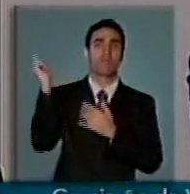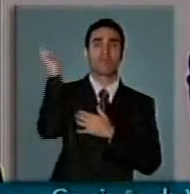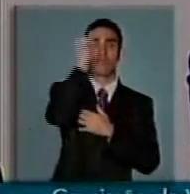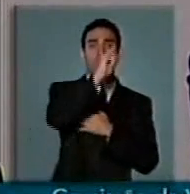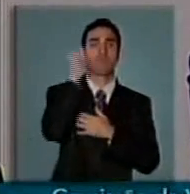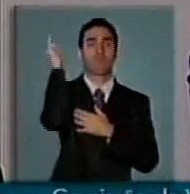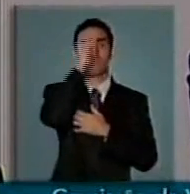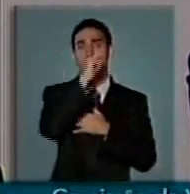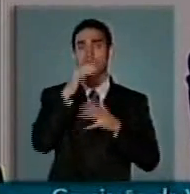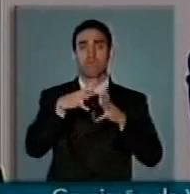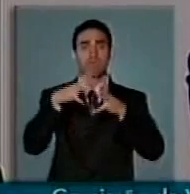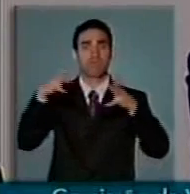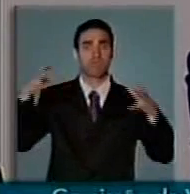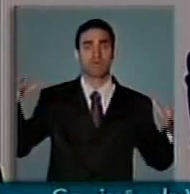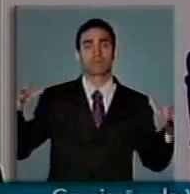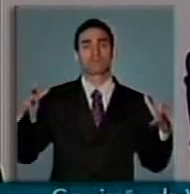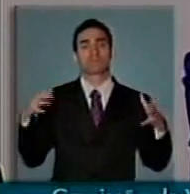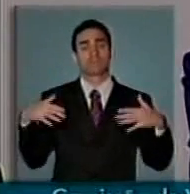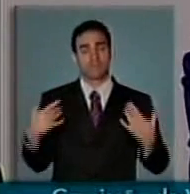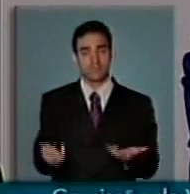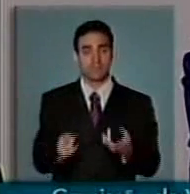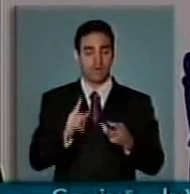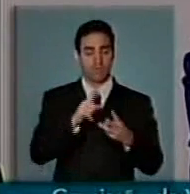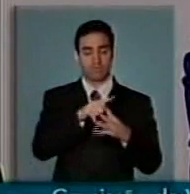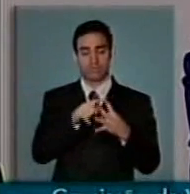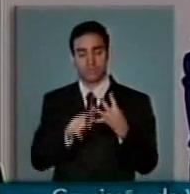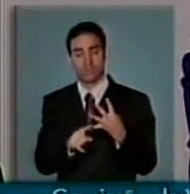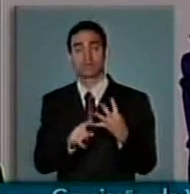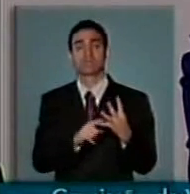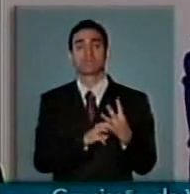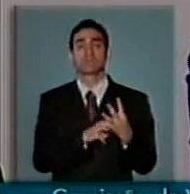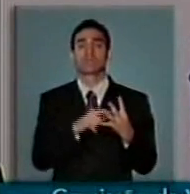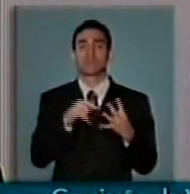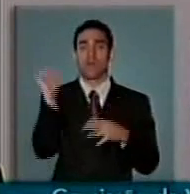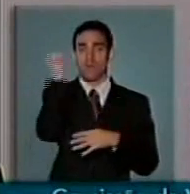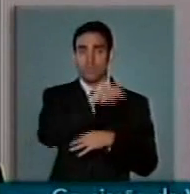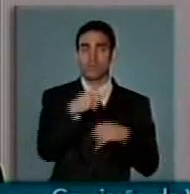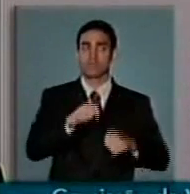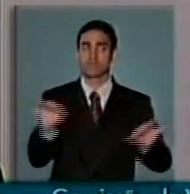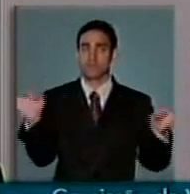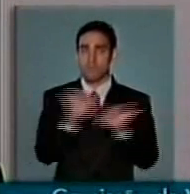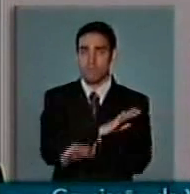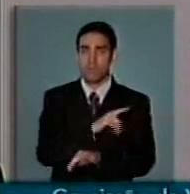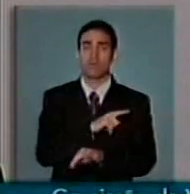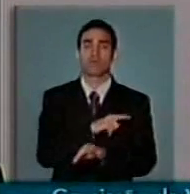já estaremos prontos para atender até